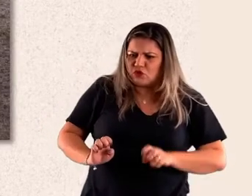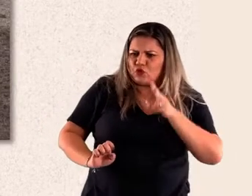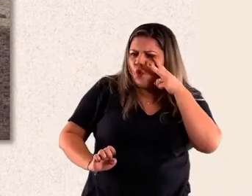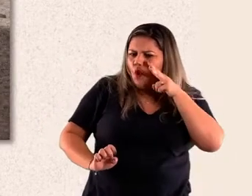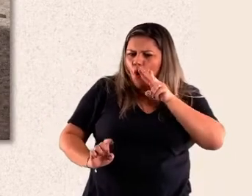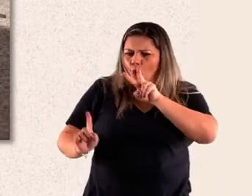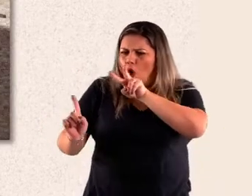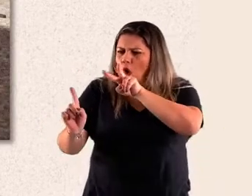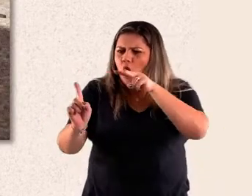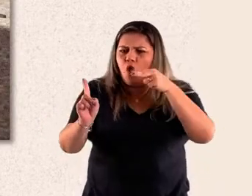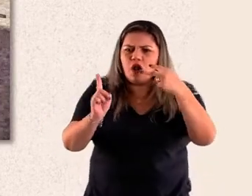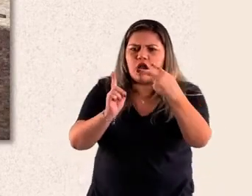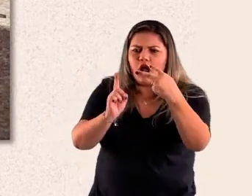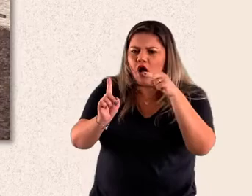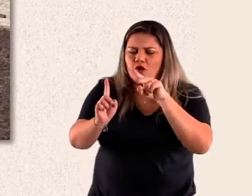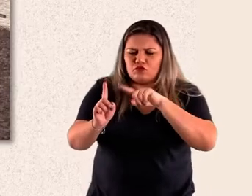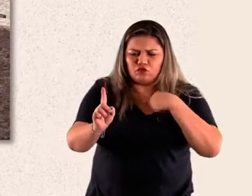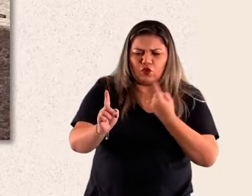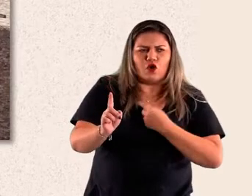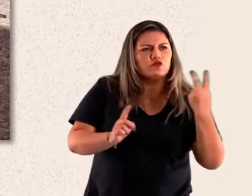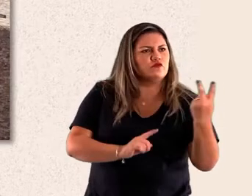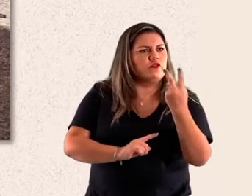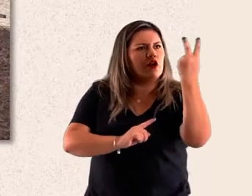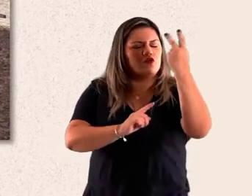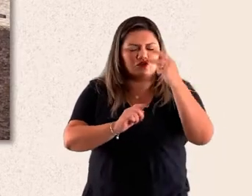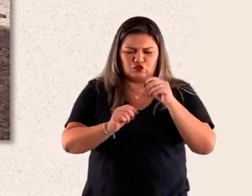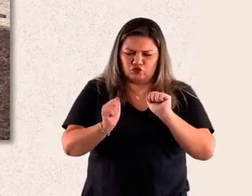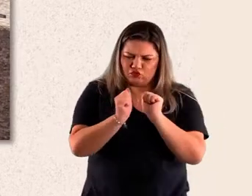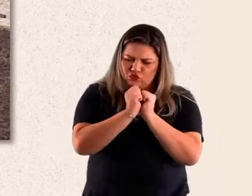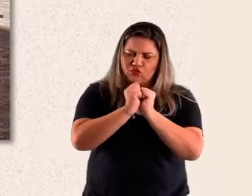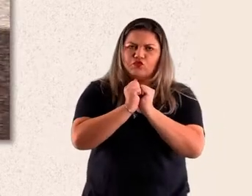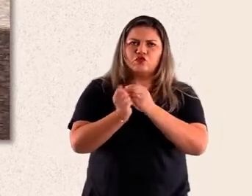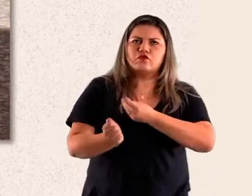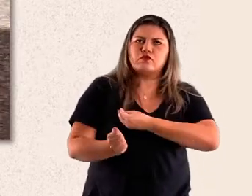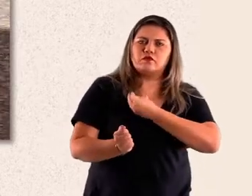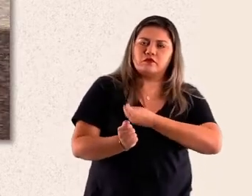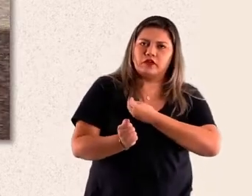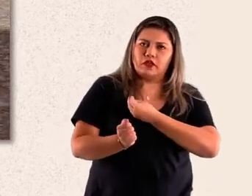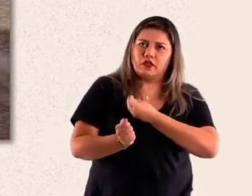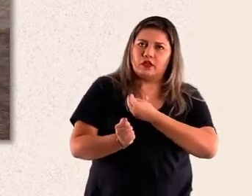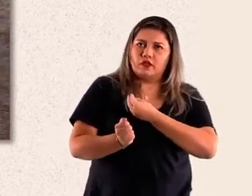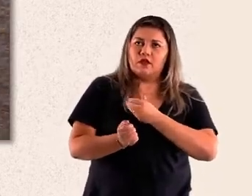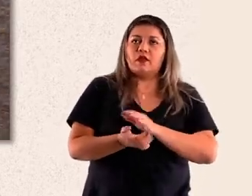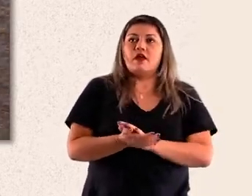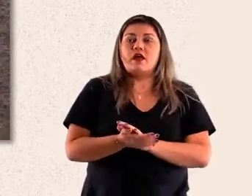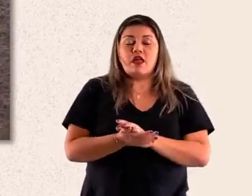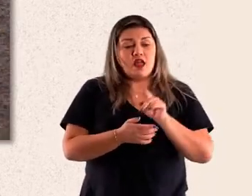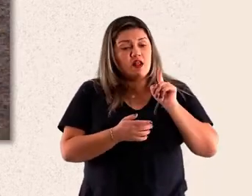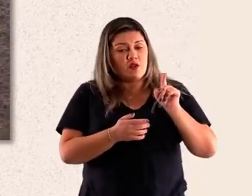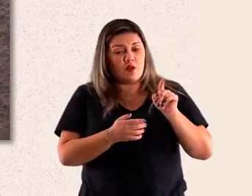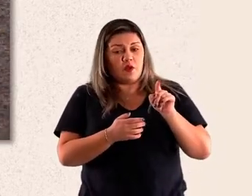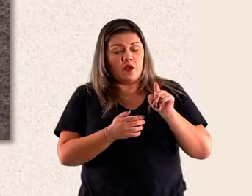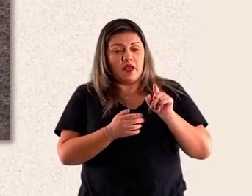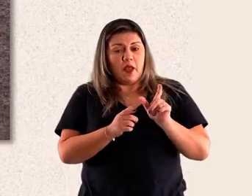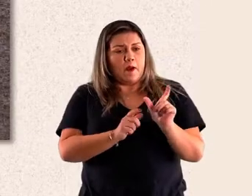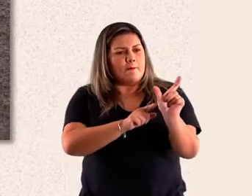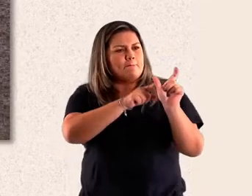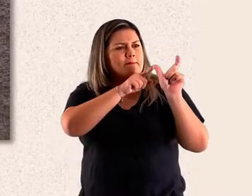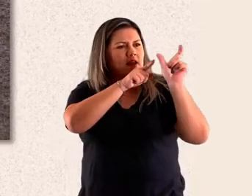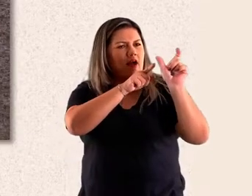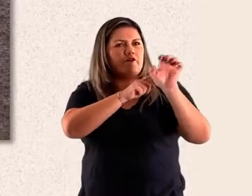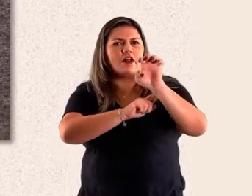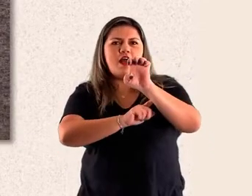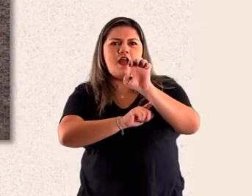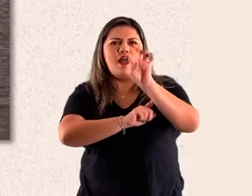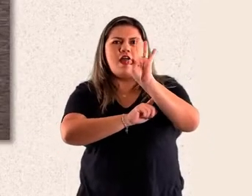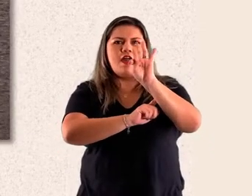olharmos os nossos princípios e de nossos valores para existirmos juntos e ele vai e coloca a origem da palavra ética para quem não